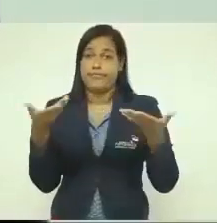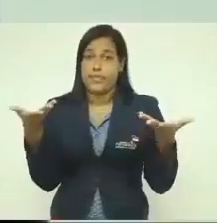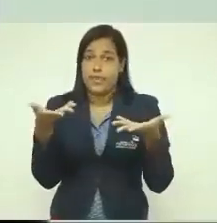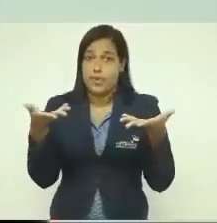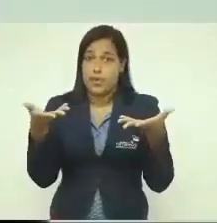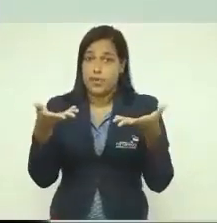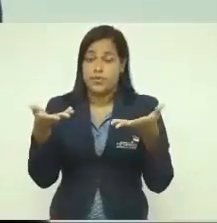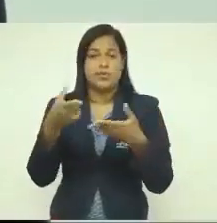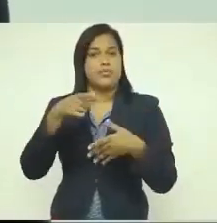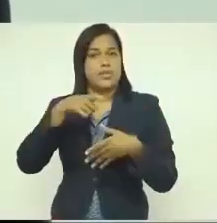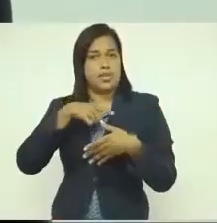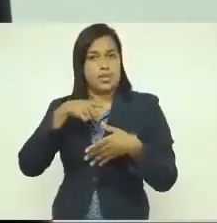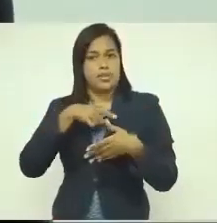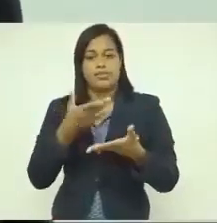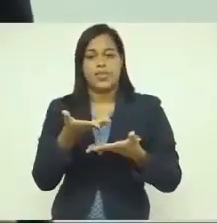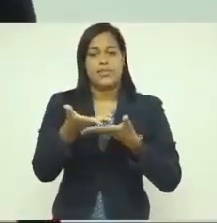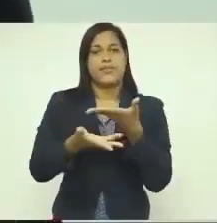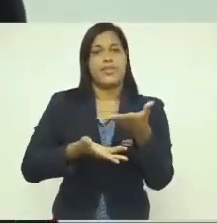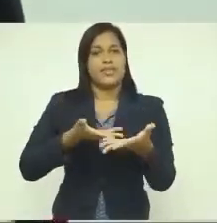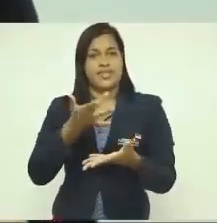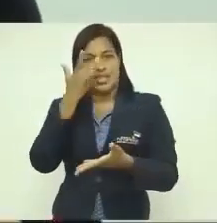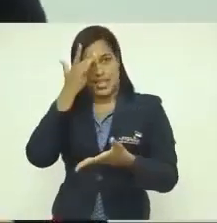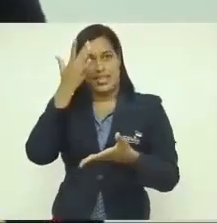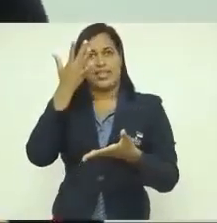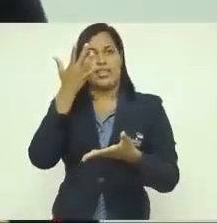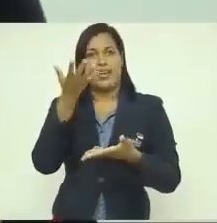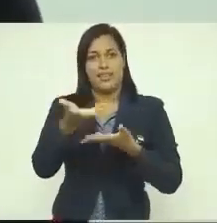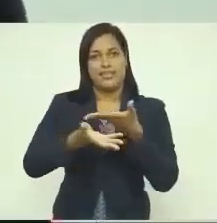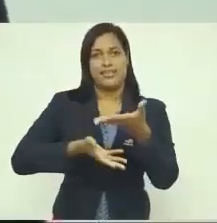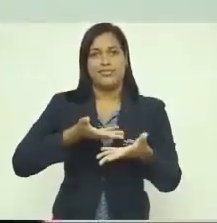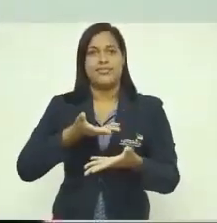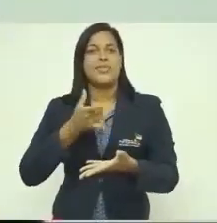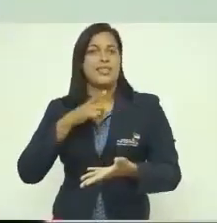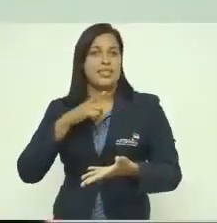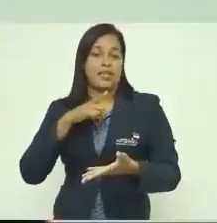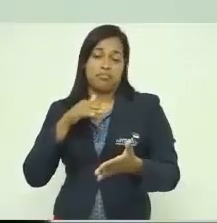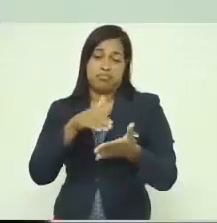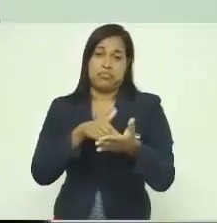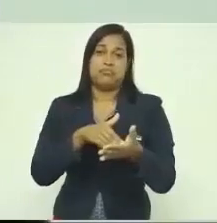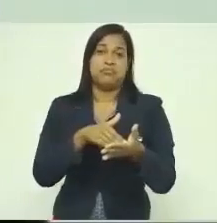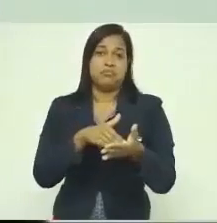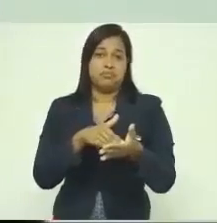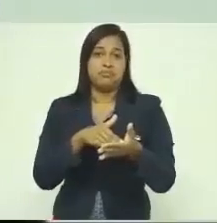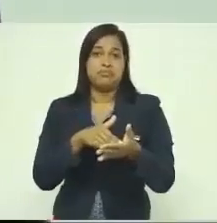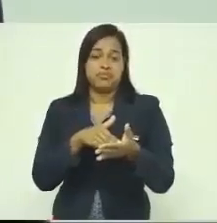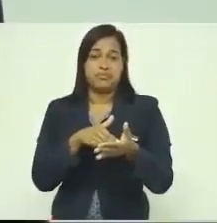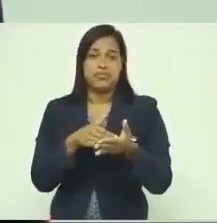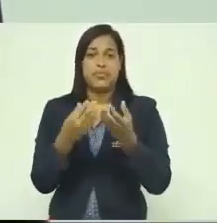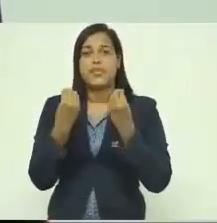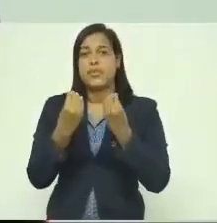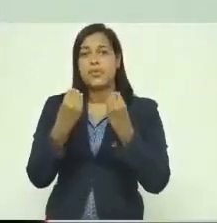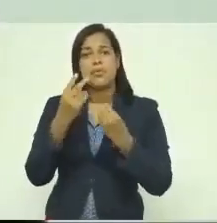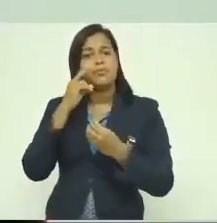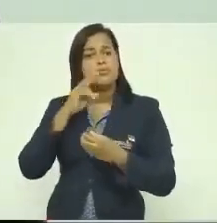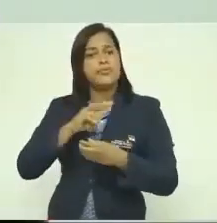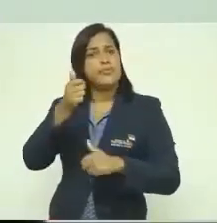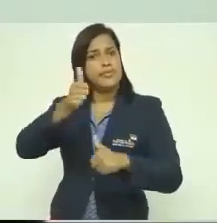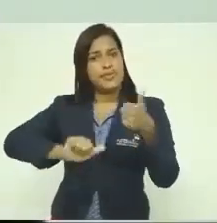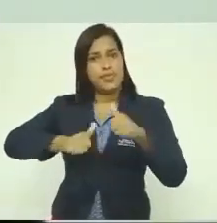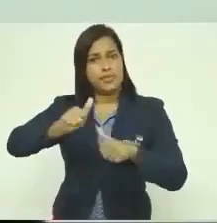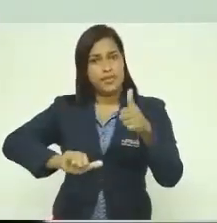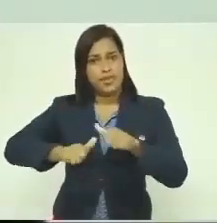temos para viabilizar esses nossos desejos são limitados. E aí, como é que eu vejo esses